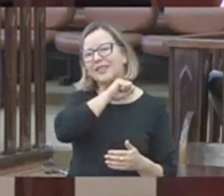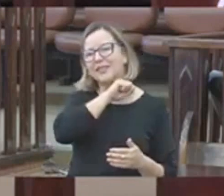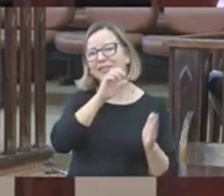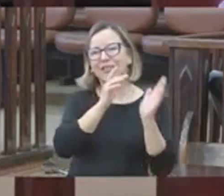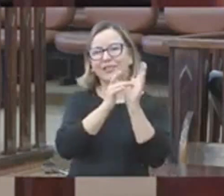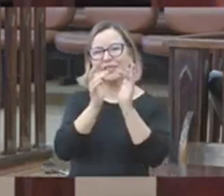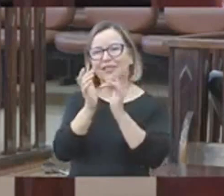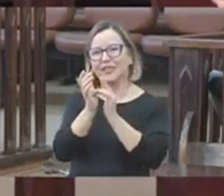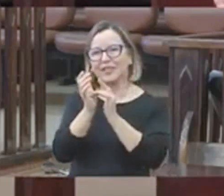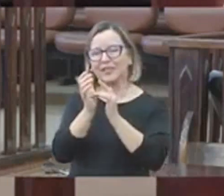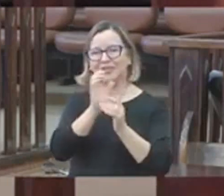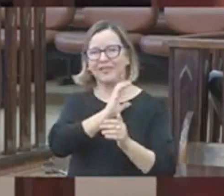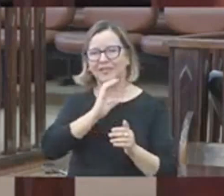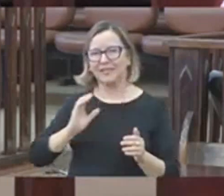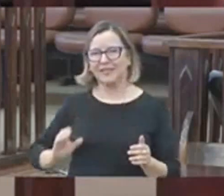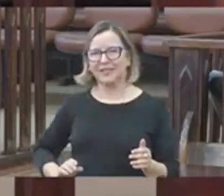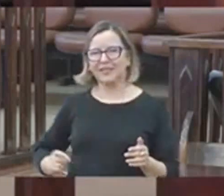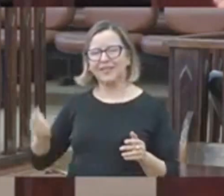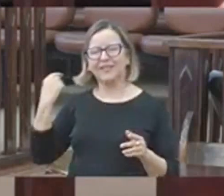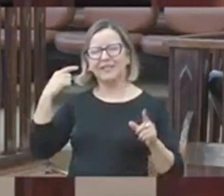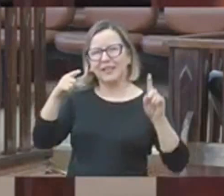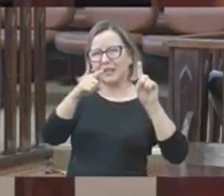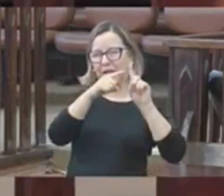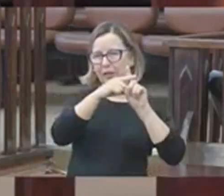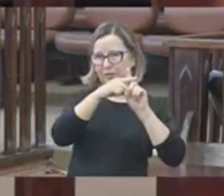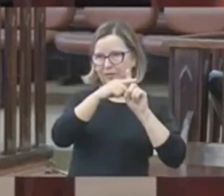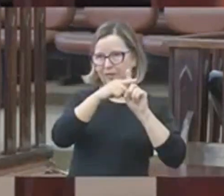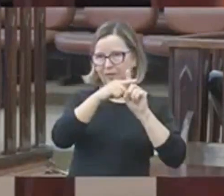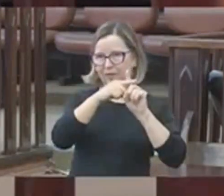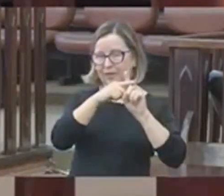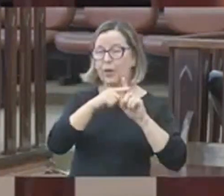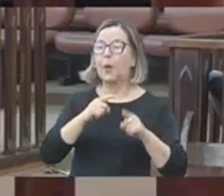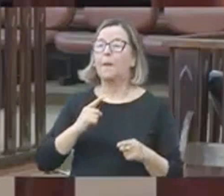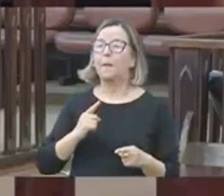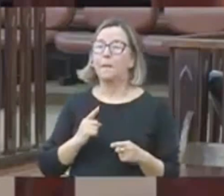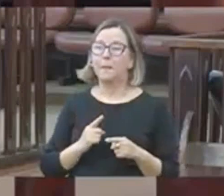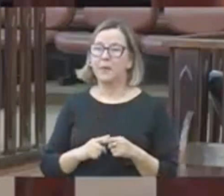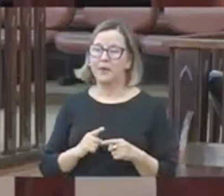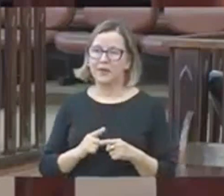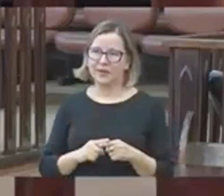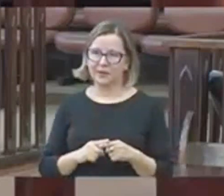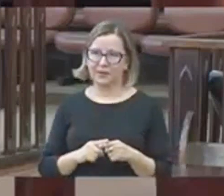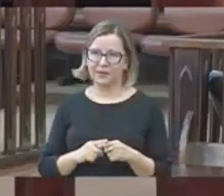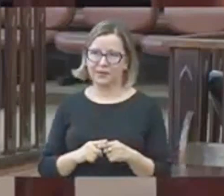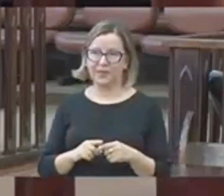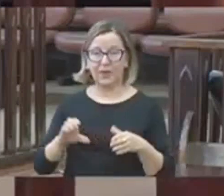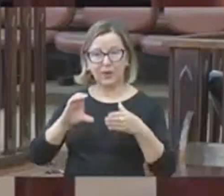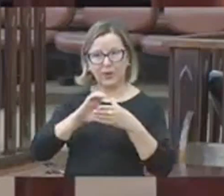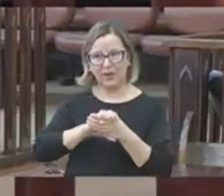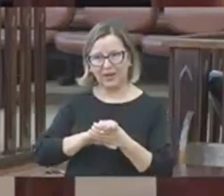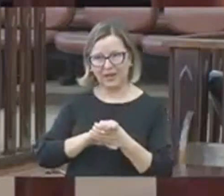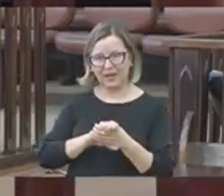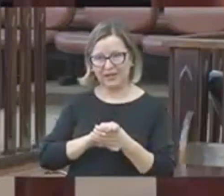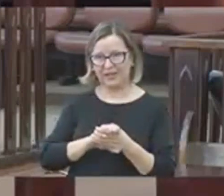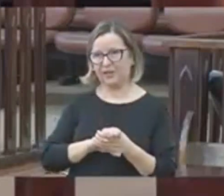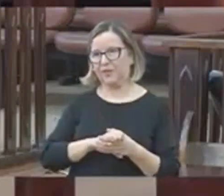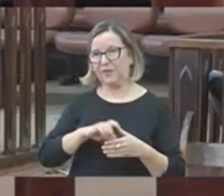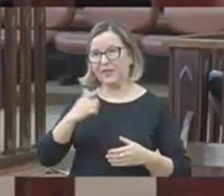está produzindo o caos, e é essa a história da sociedade.